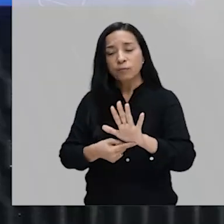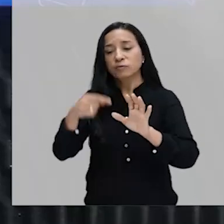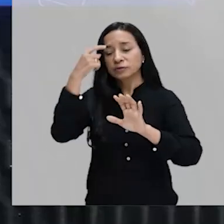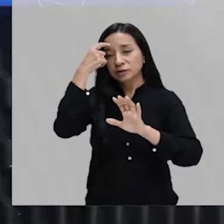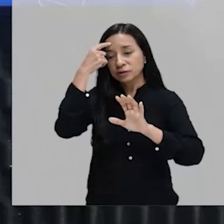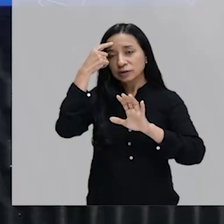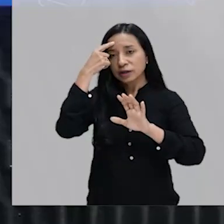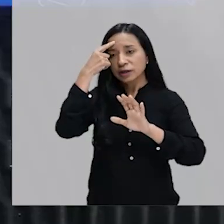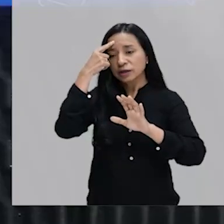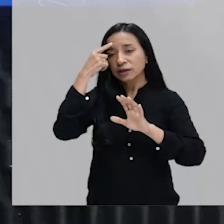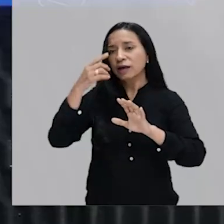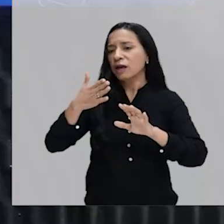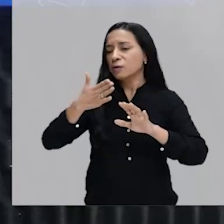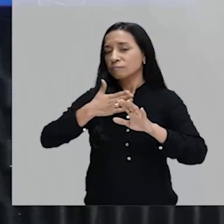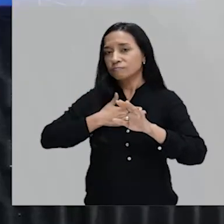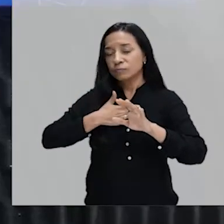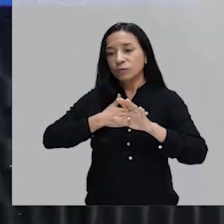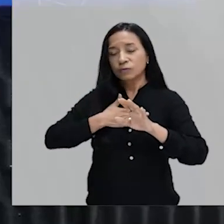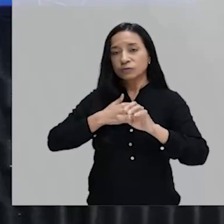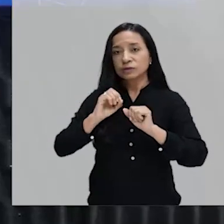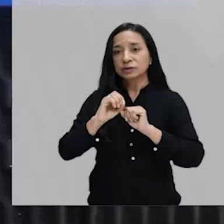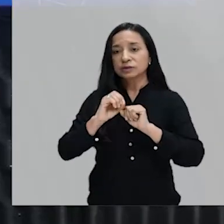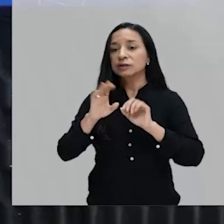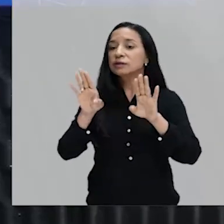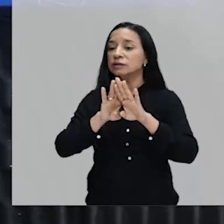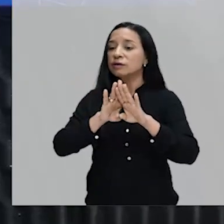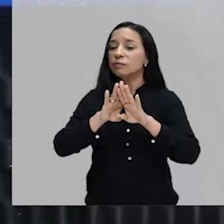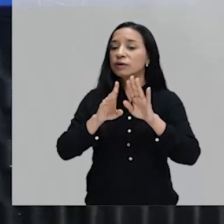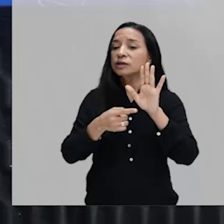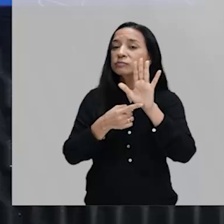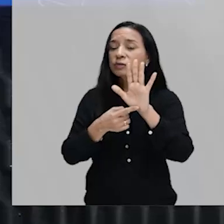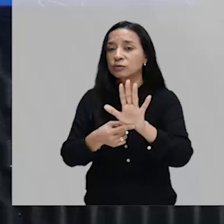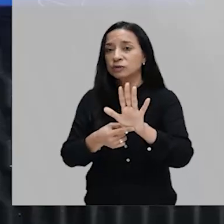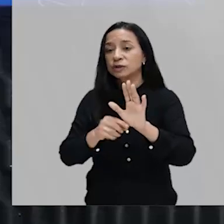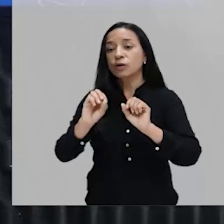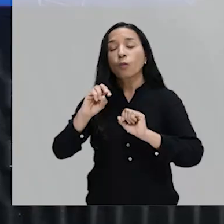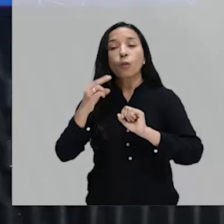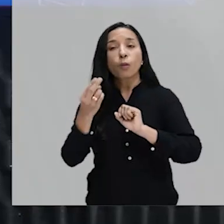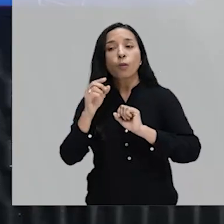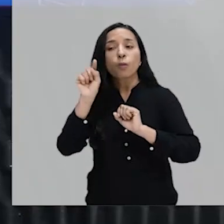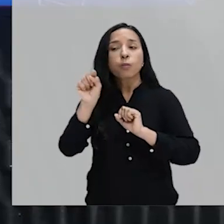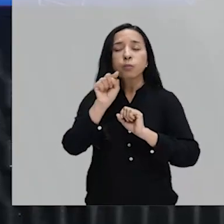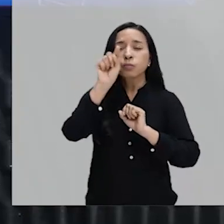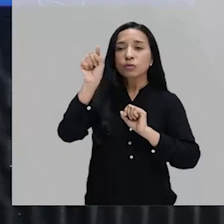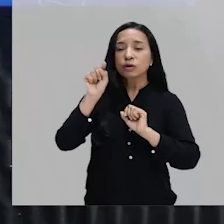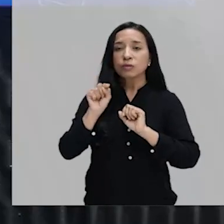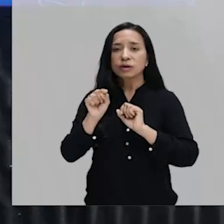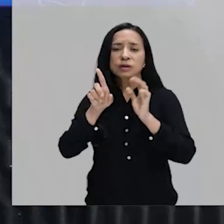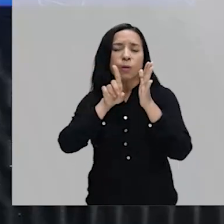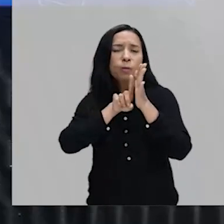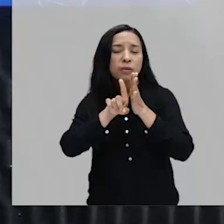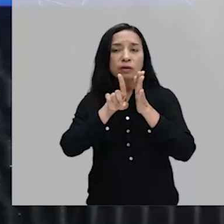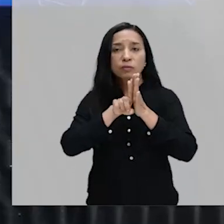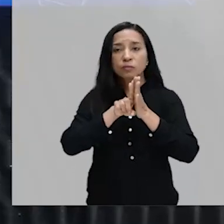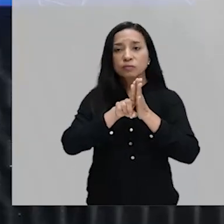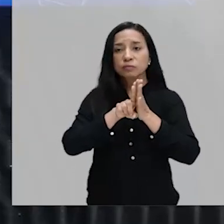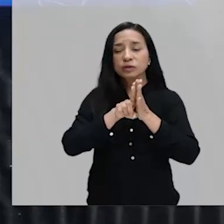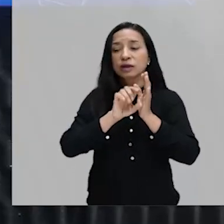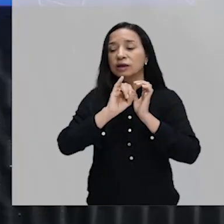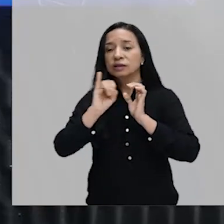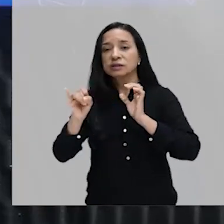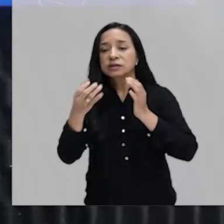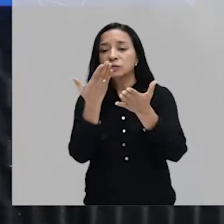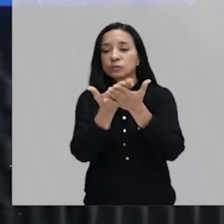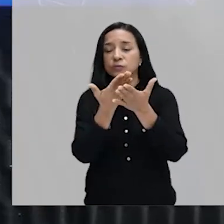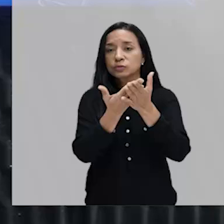de demonstração, ele já dá uma ideia de interrogação. Então, se você for pelo contexto, é bem mais fácil